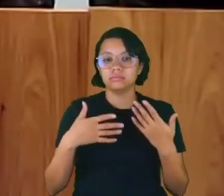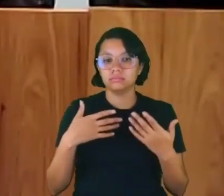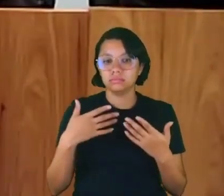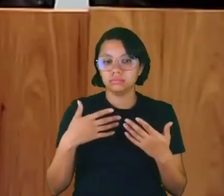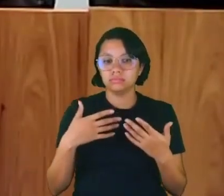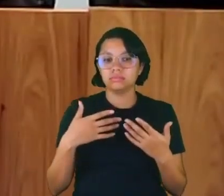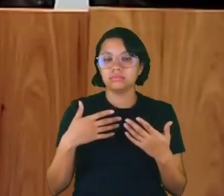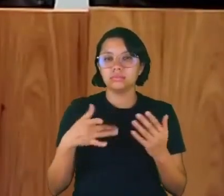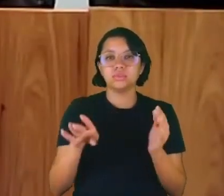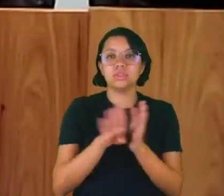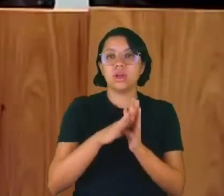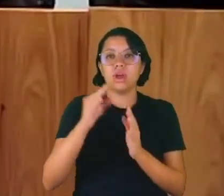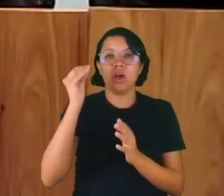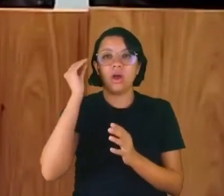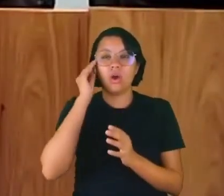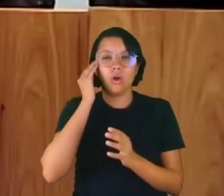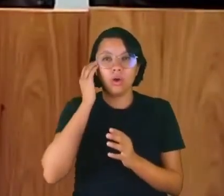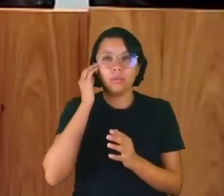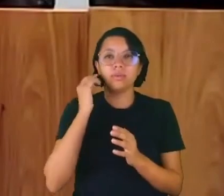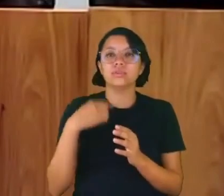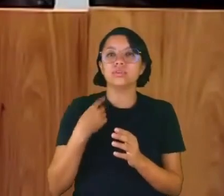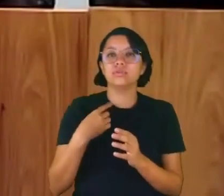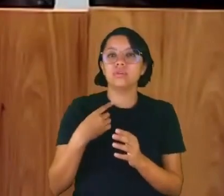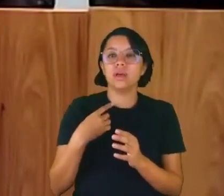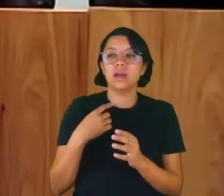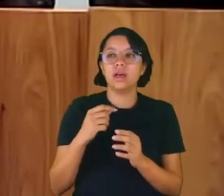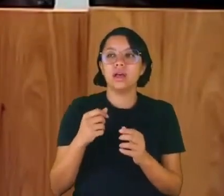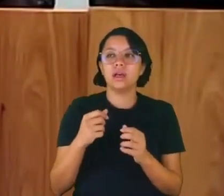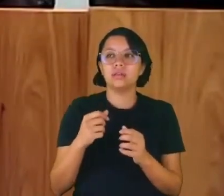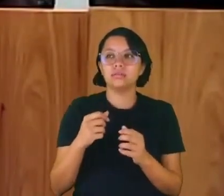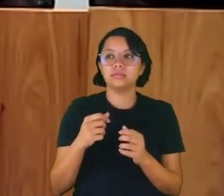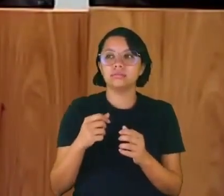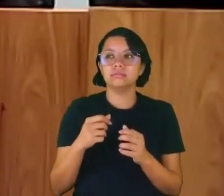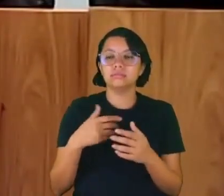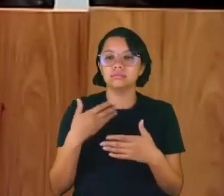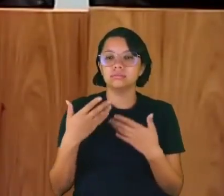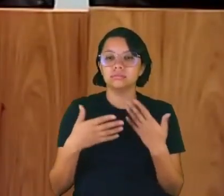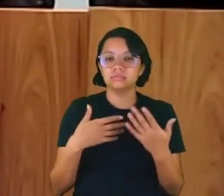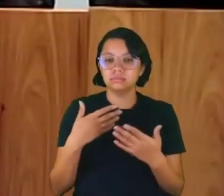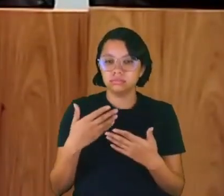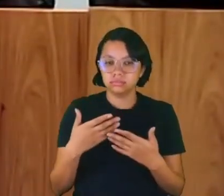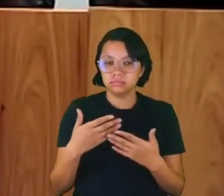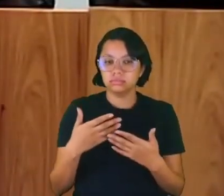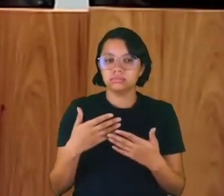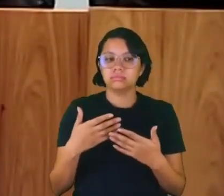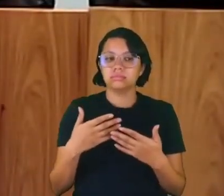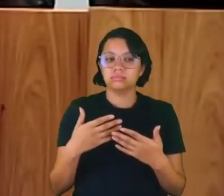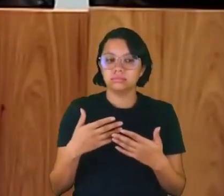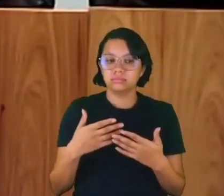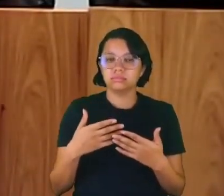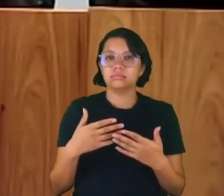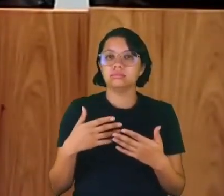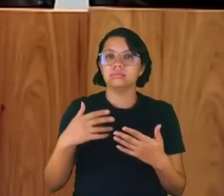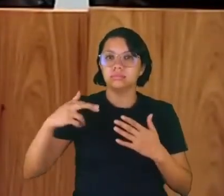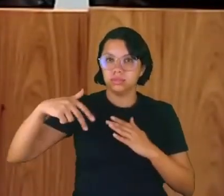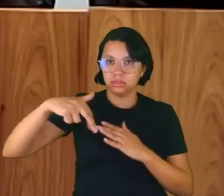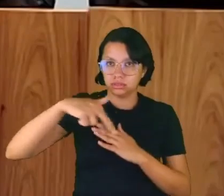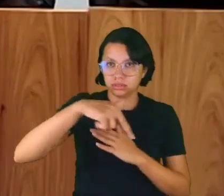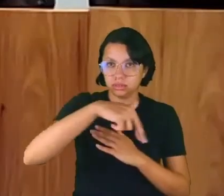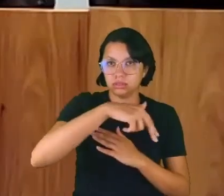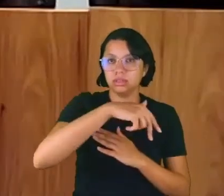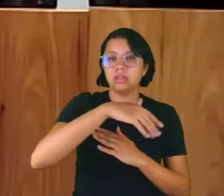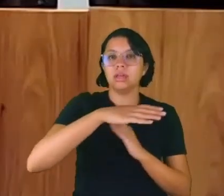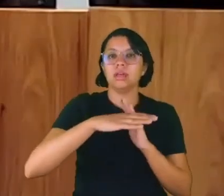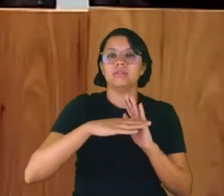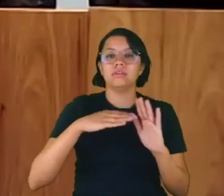isso me chegou ao conhecimento, o advogado passava né, no meio do canavial mesmo, não